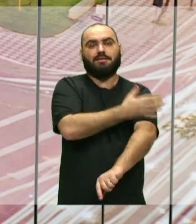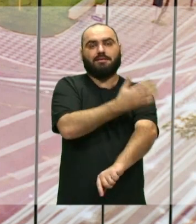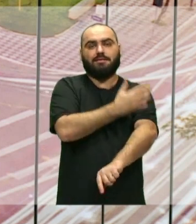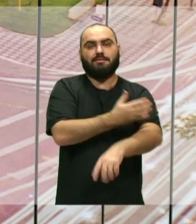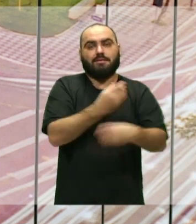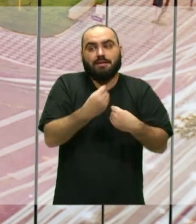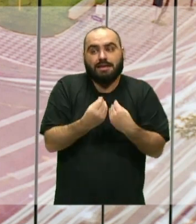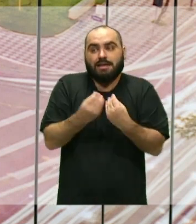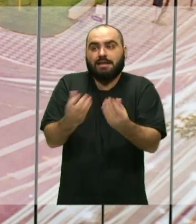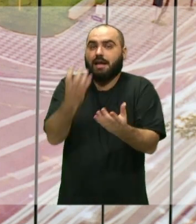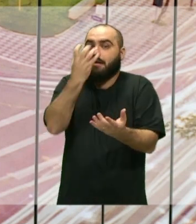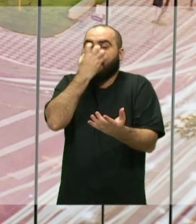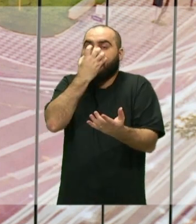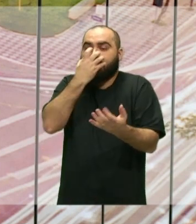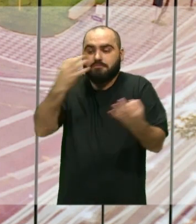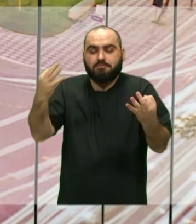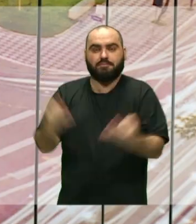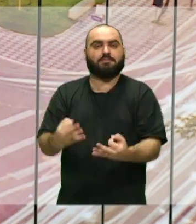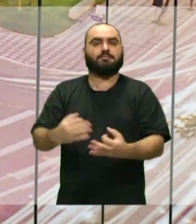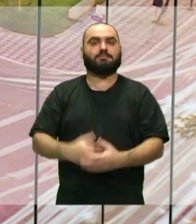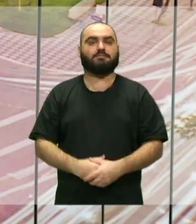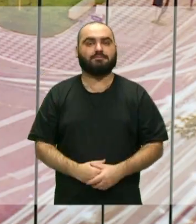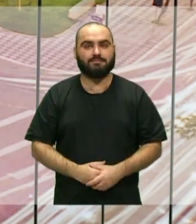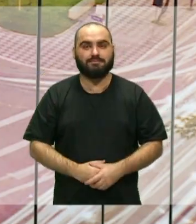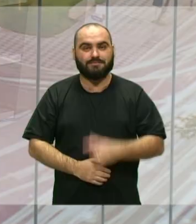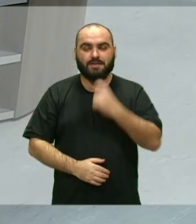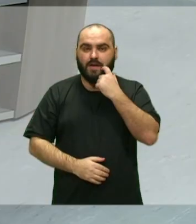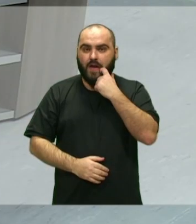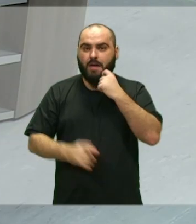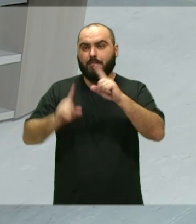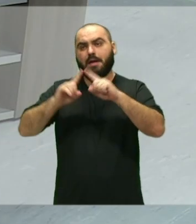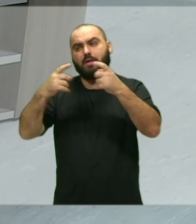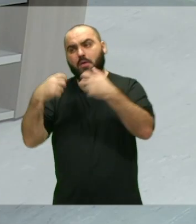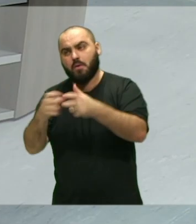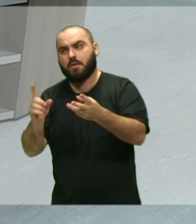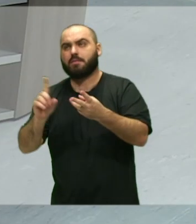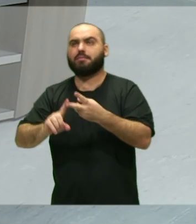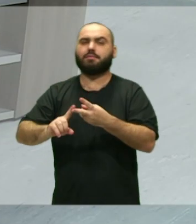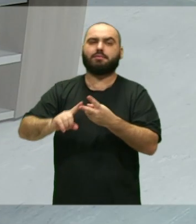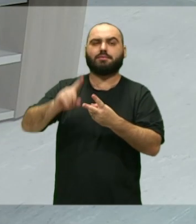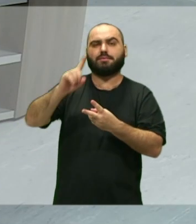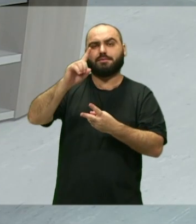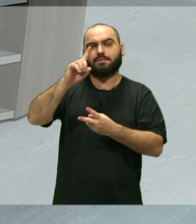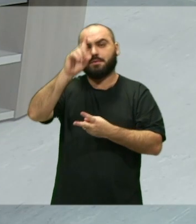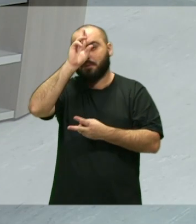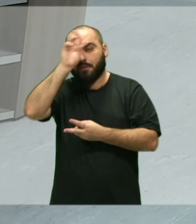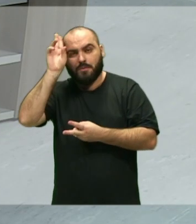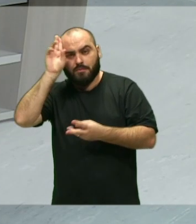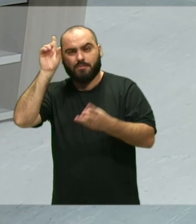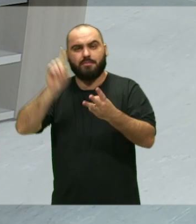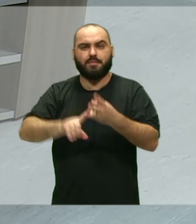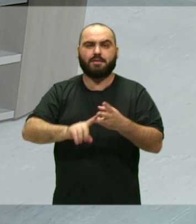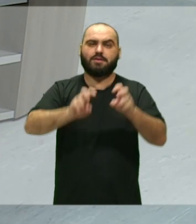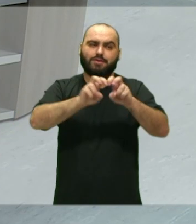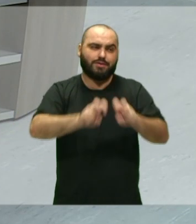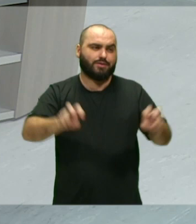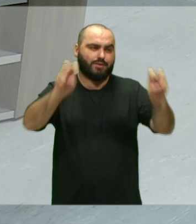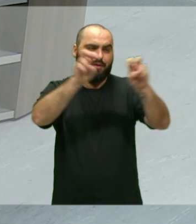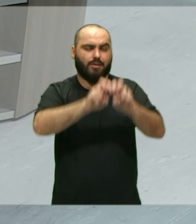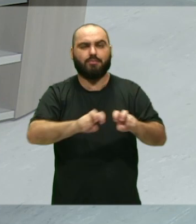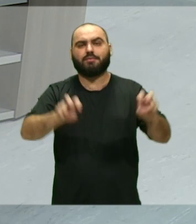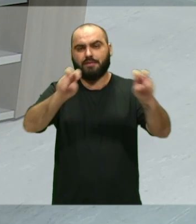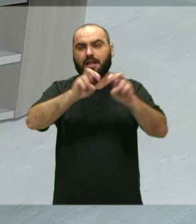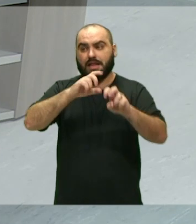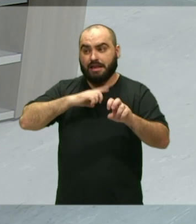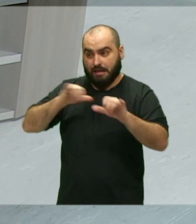cão perfeito, né? Então, a gente entrega tudo certinho, mas ônibus, Uber, shopping... Tem um shopping, um